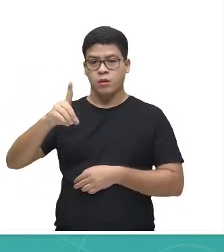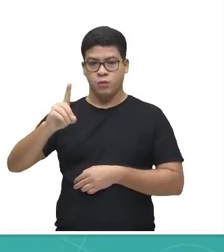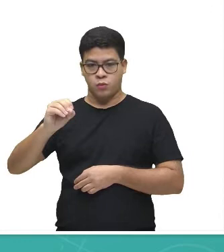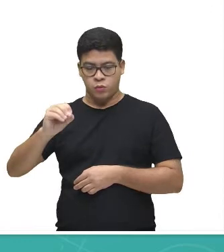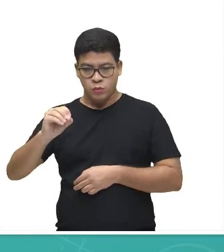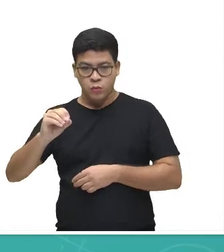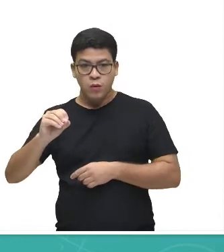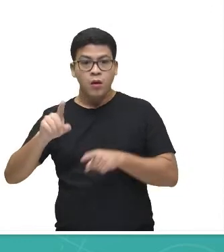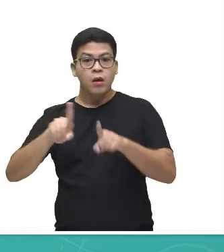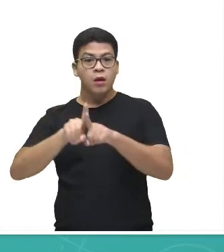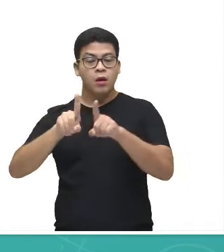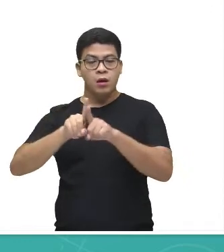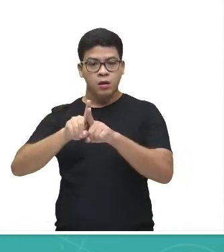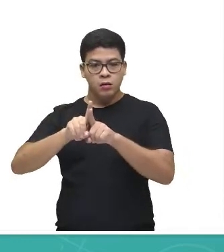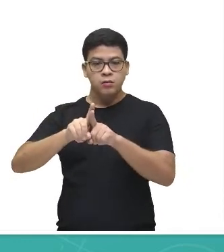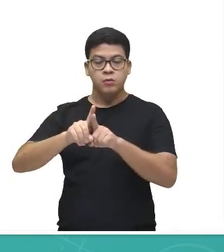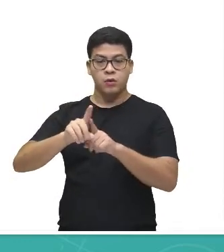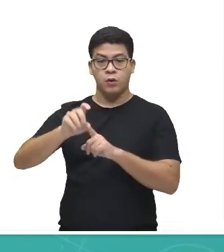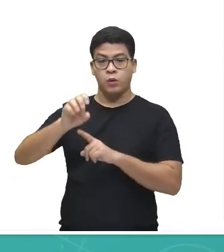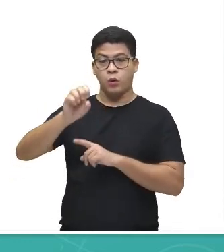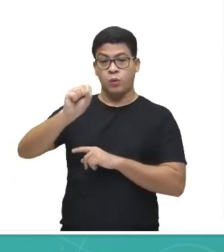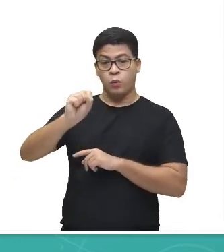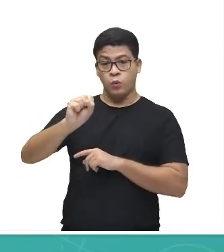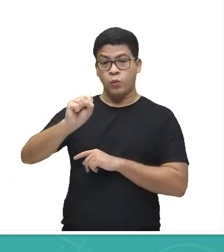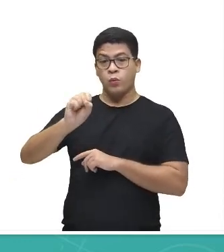Aqui o subtraindo.